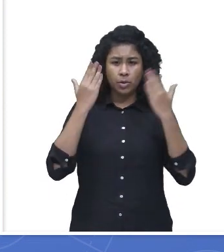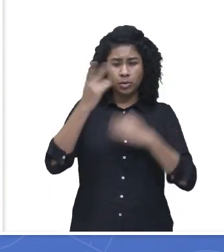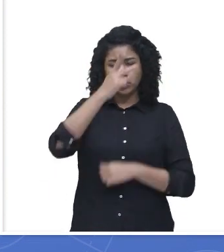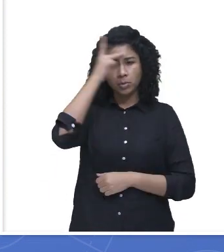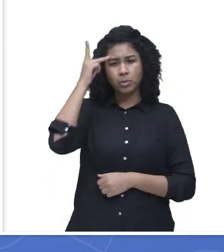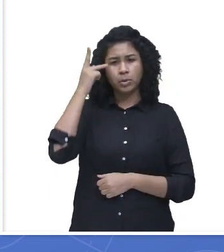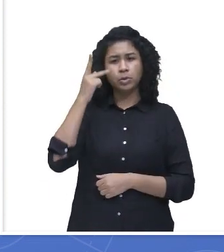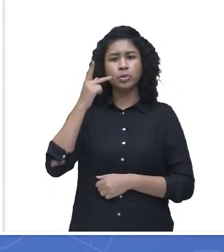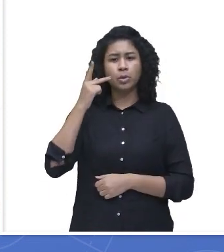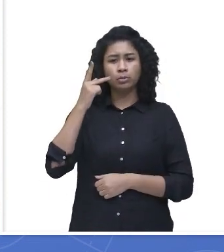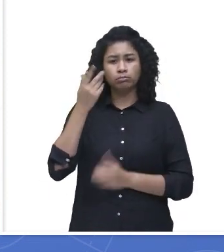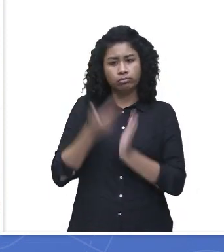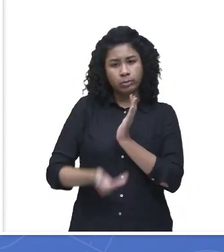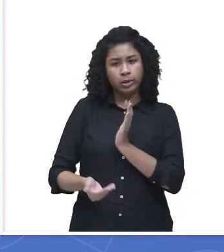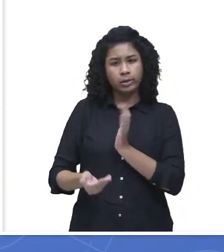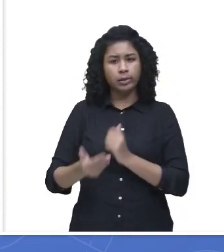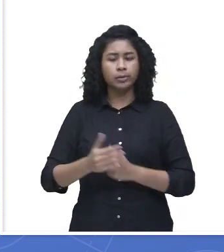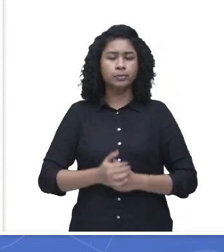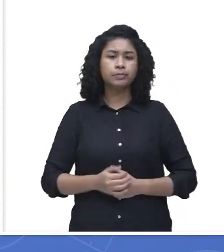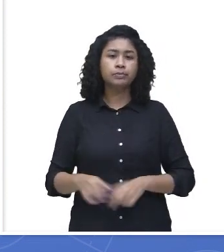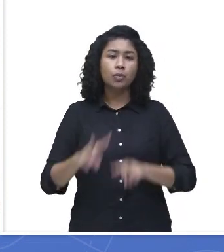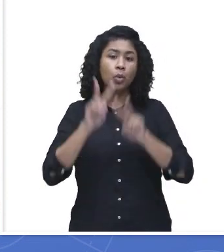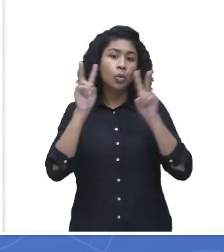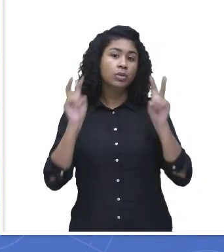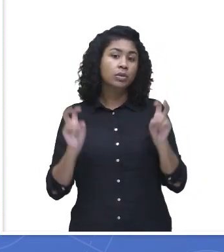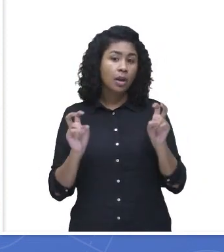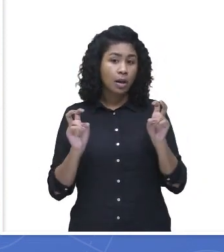Observe que a temática já